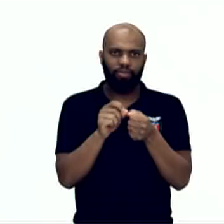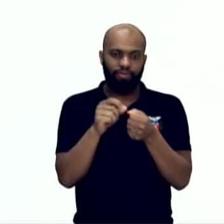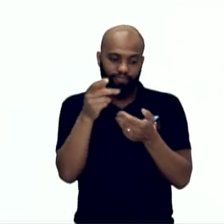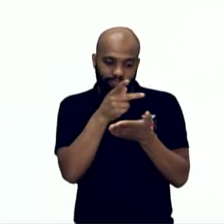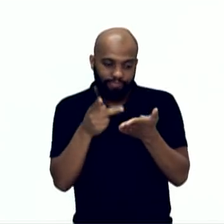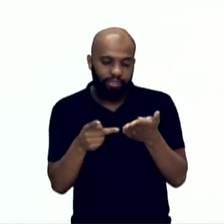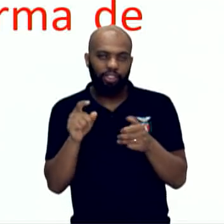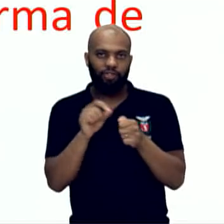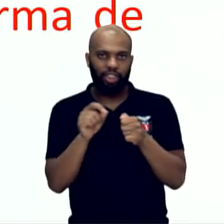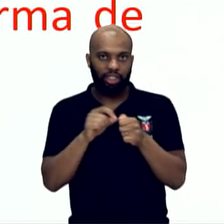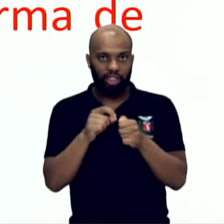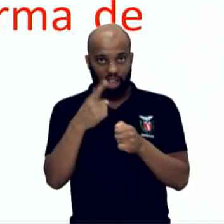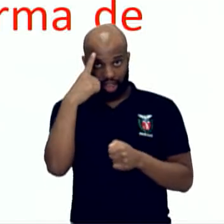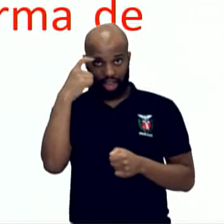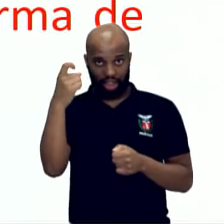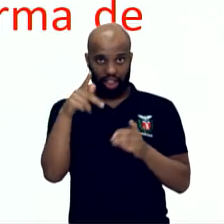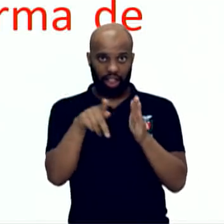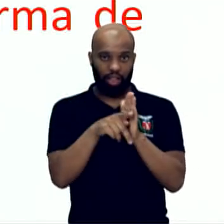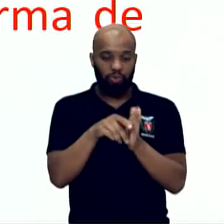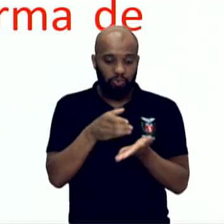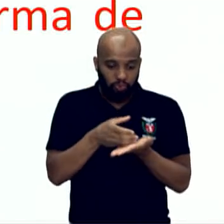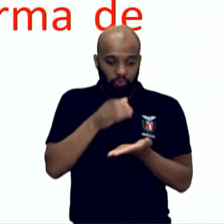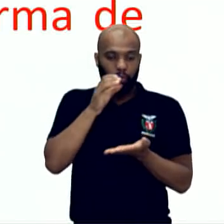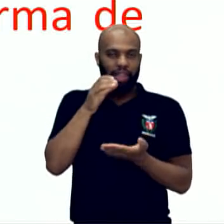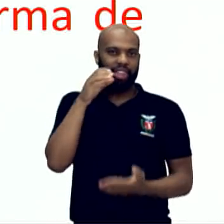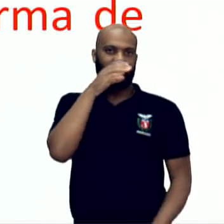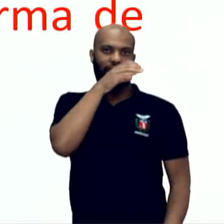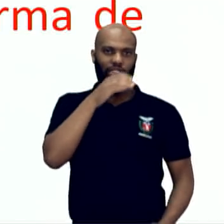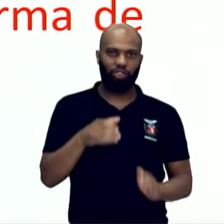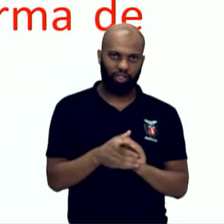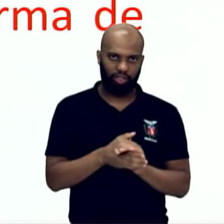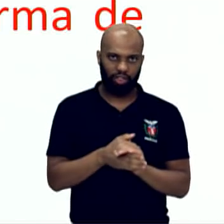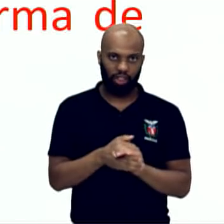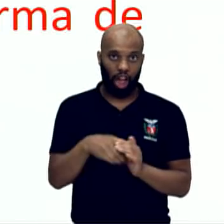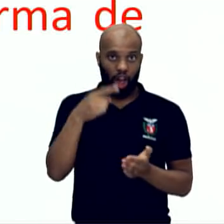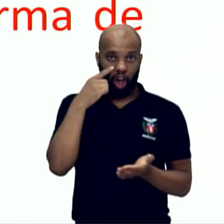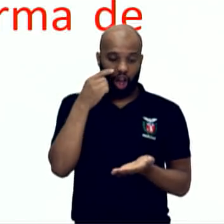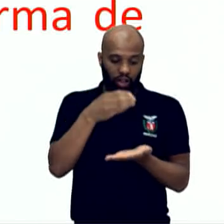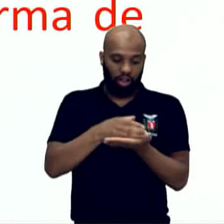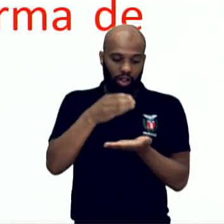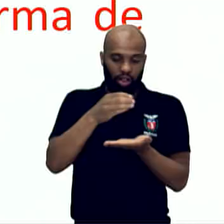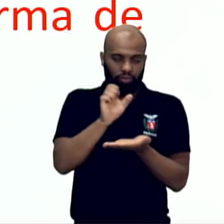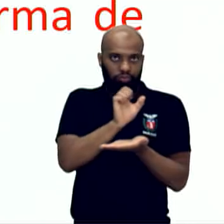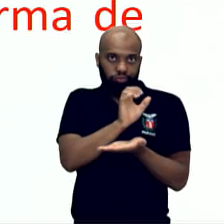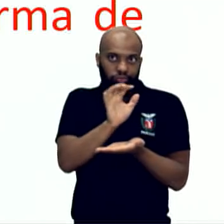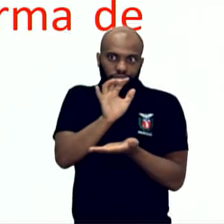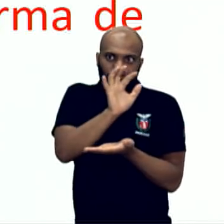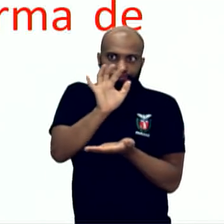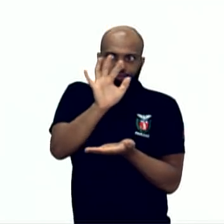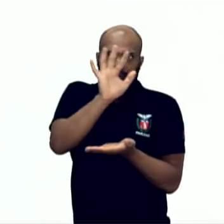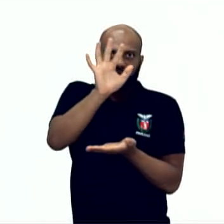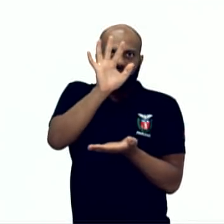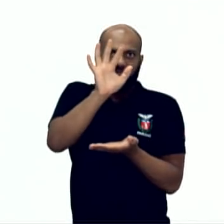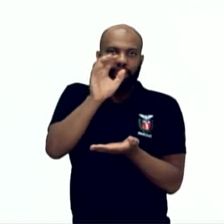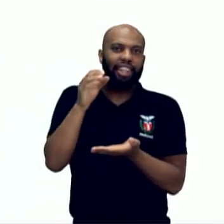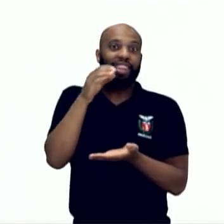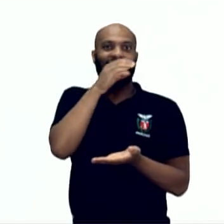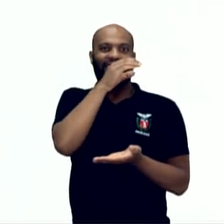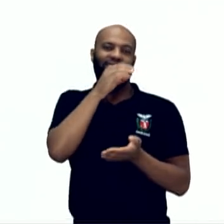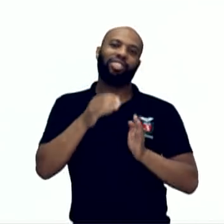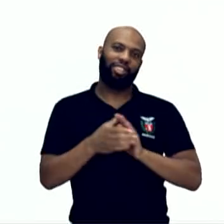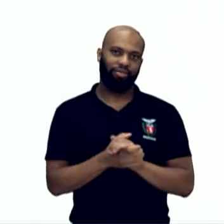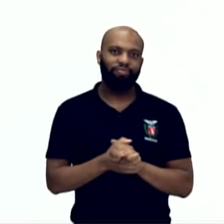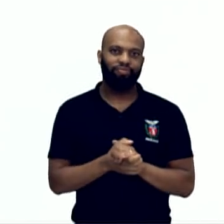faz para construir a ideia de bebida quente? A fumaça saindo da xícara em forma de versos, olha